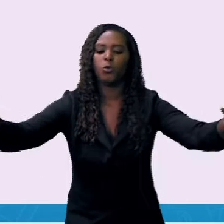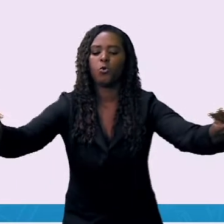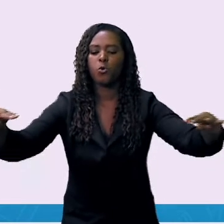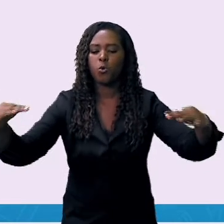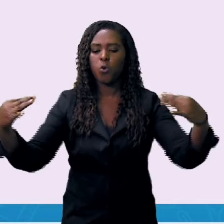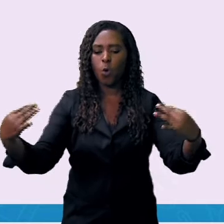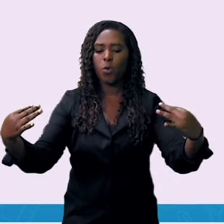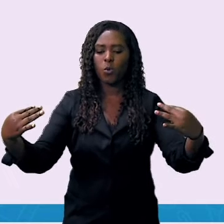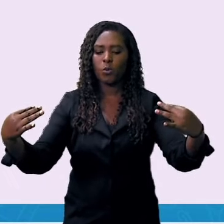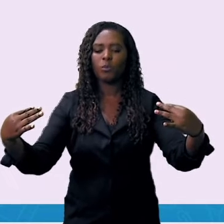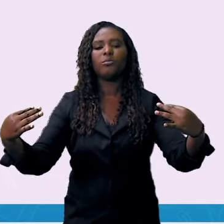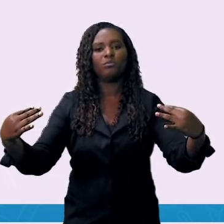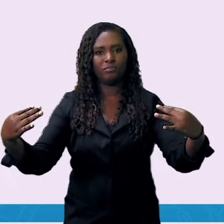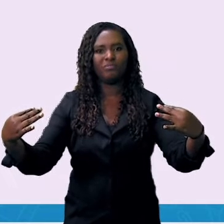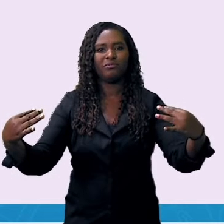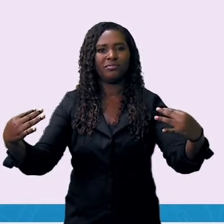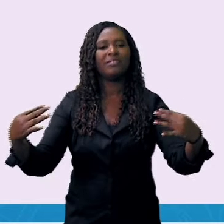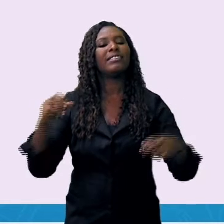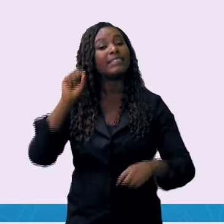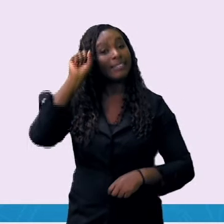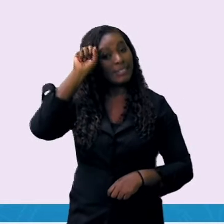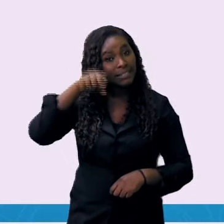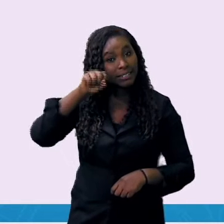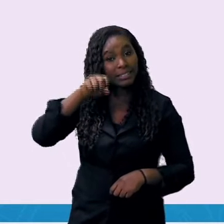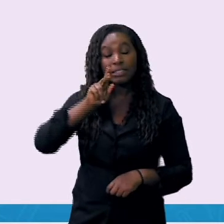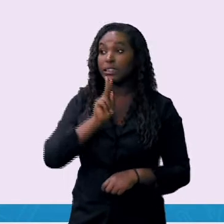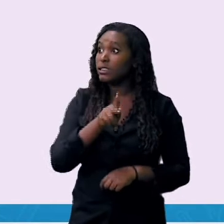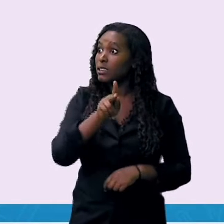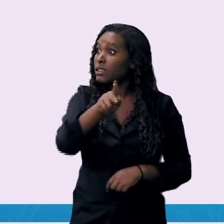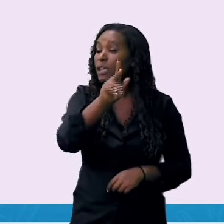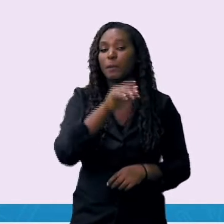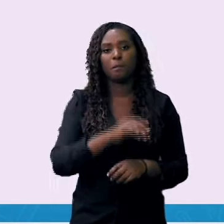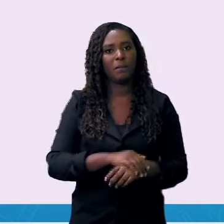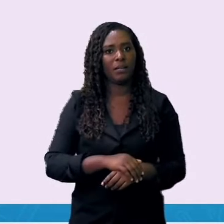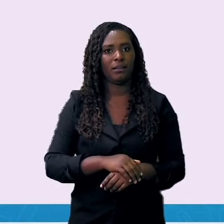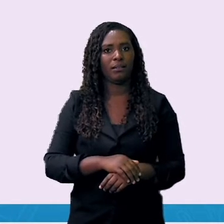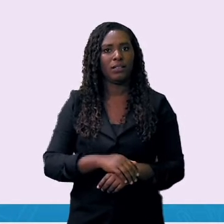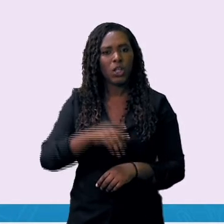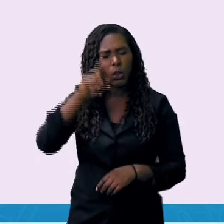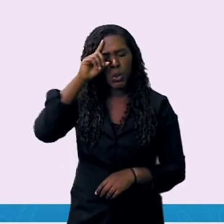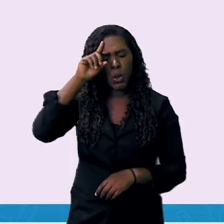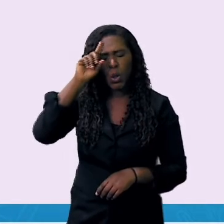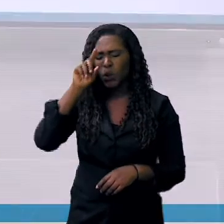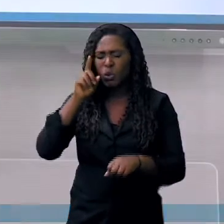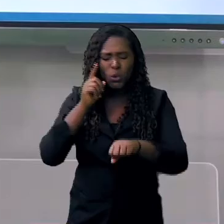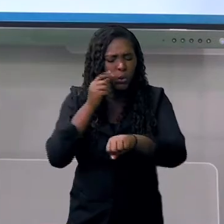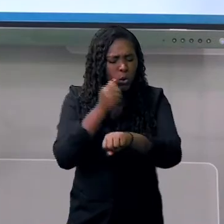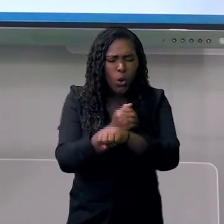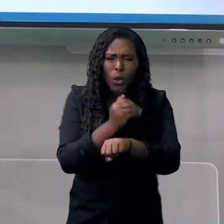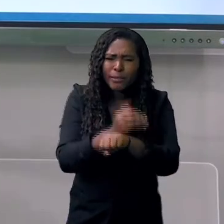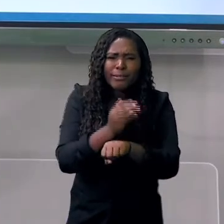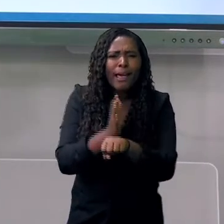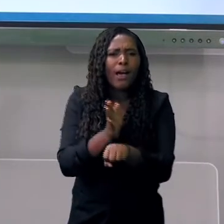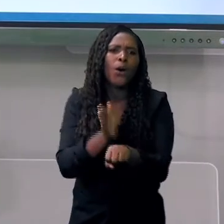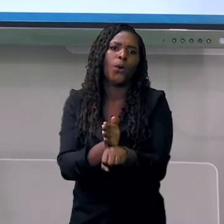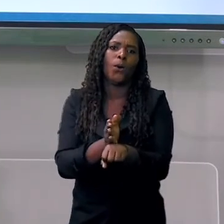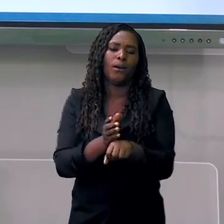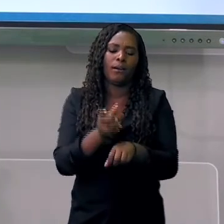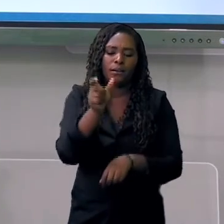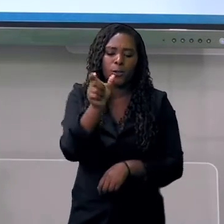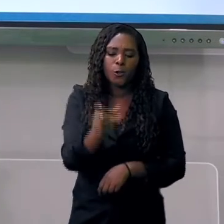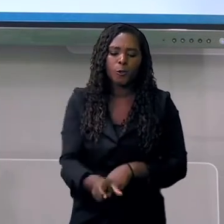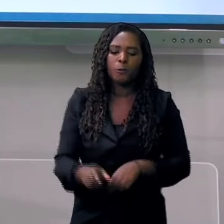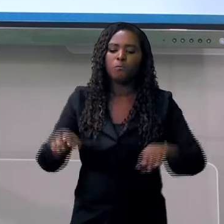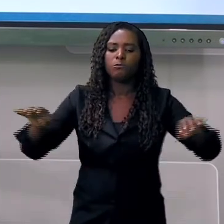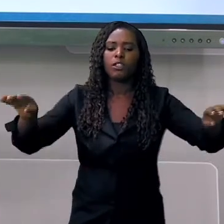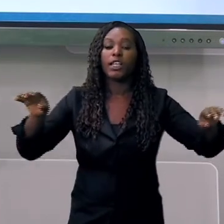mais focada em atenção, em chamar a atenção dos outros. E aí, maior dificuldade de se